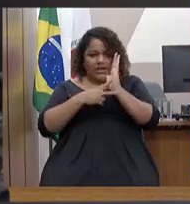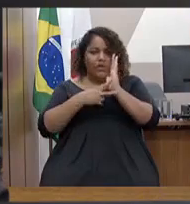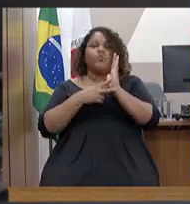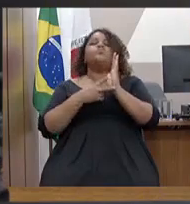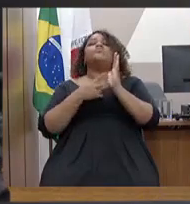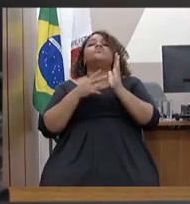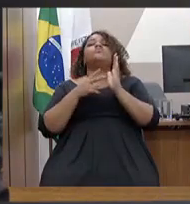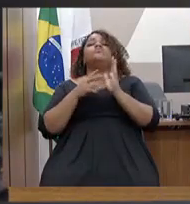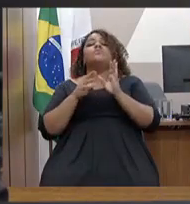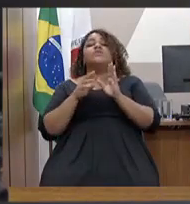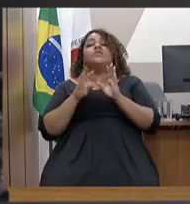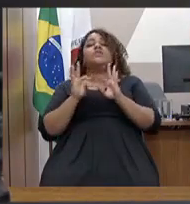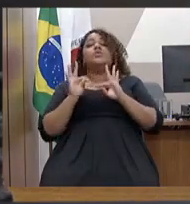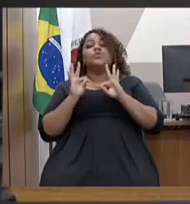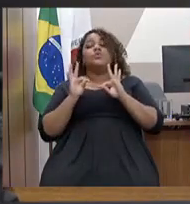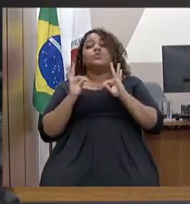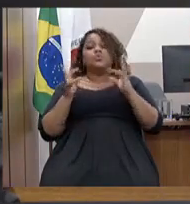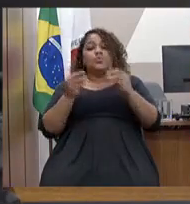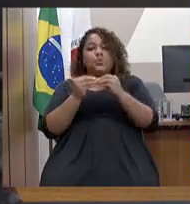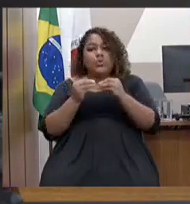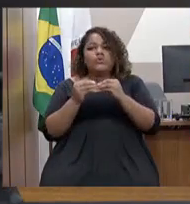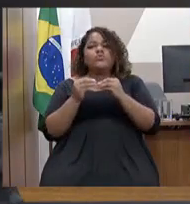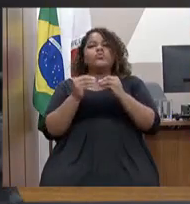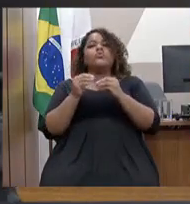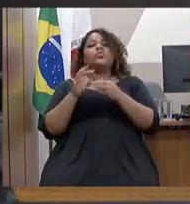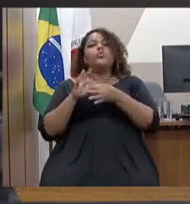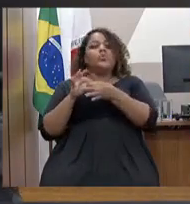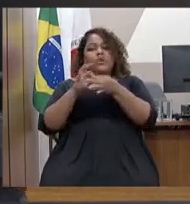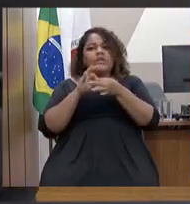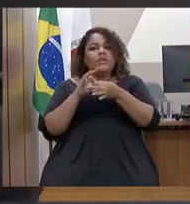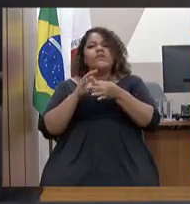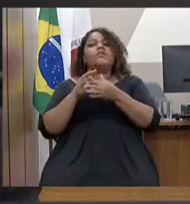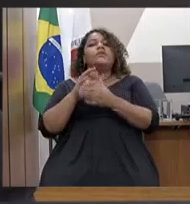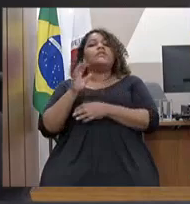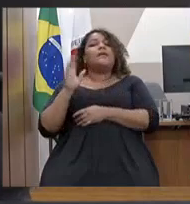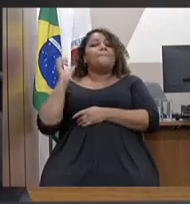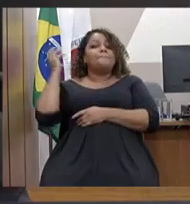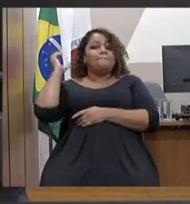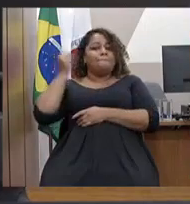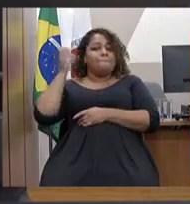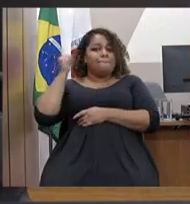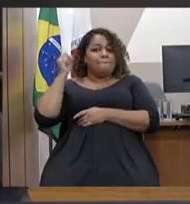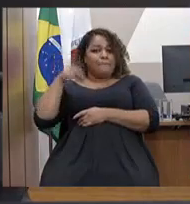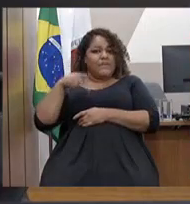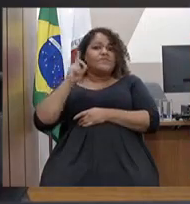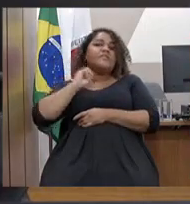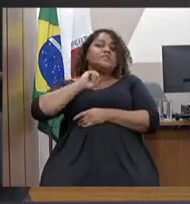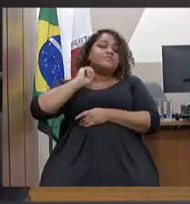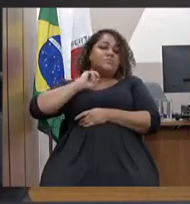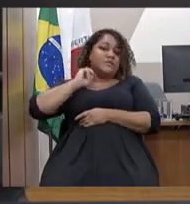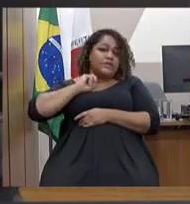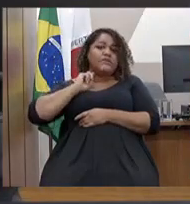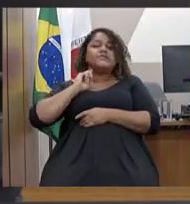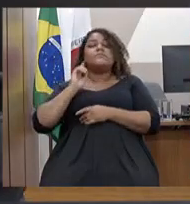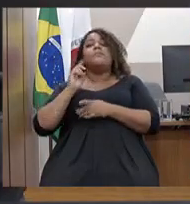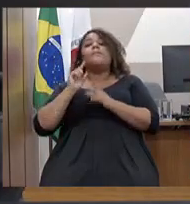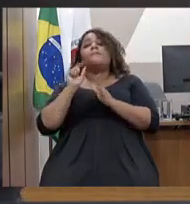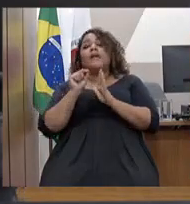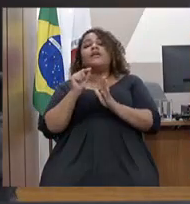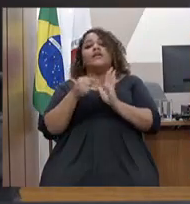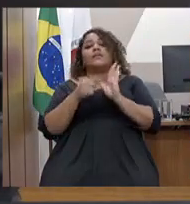toda a Previdência em Minas para dialogar um pouco isso tudo que nós fizemos os dados que Aílton colocou para nós essa